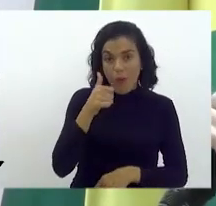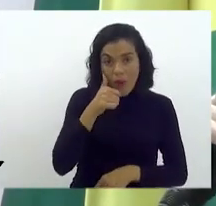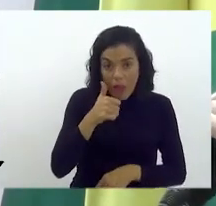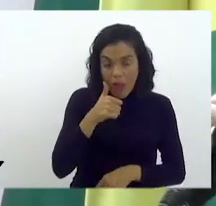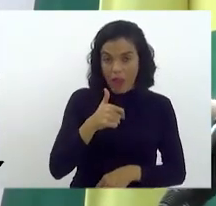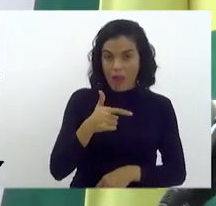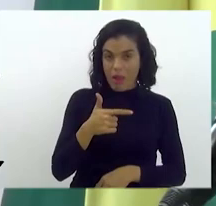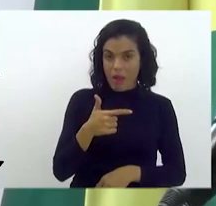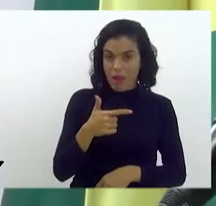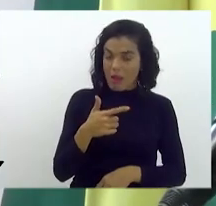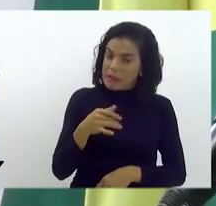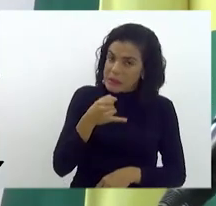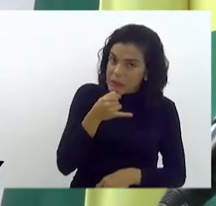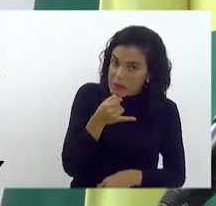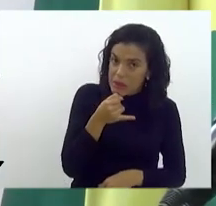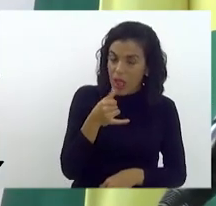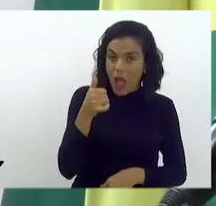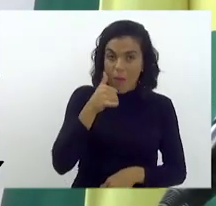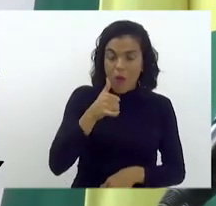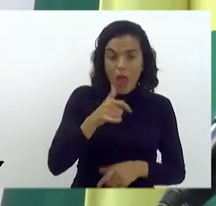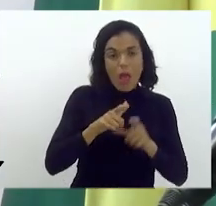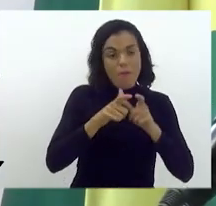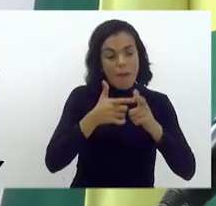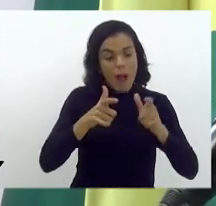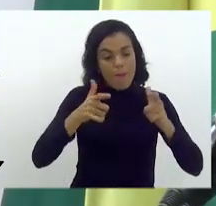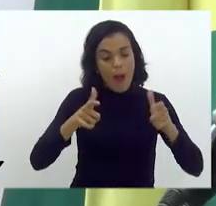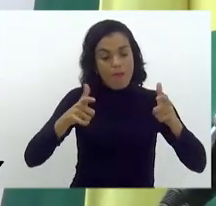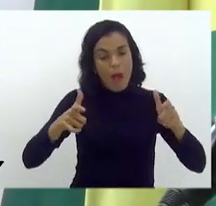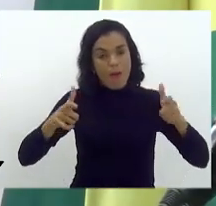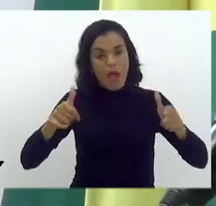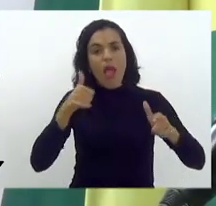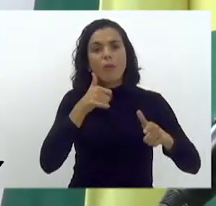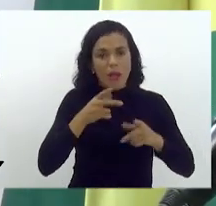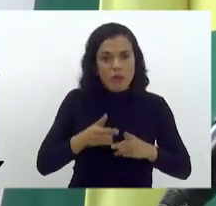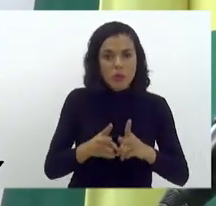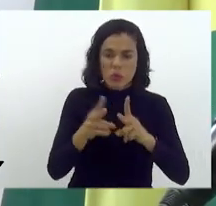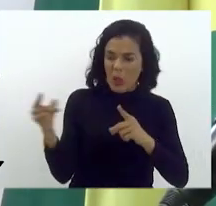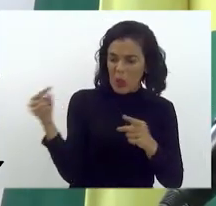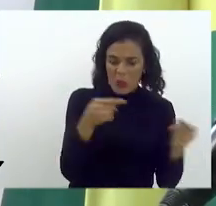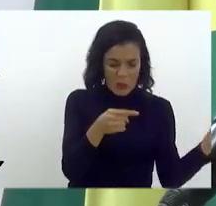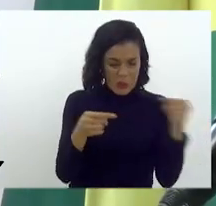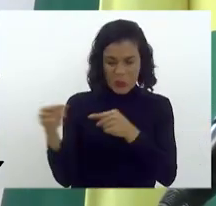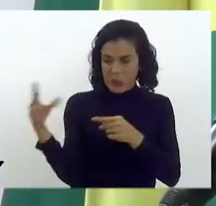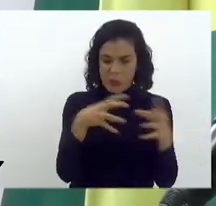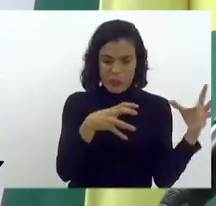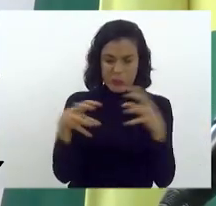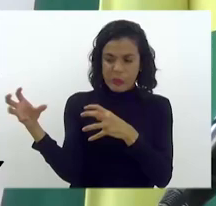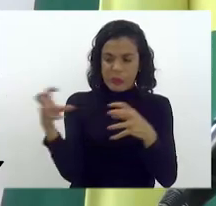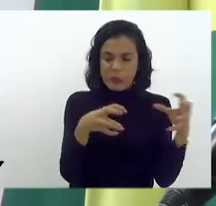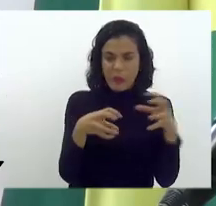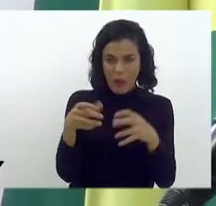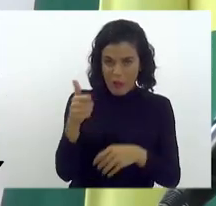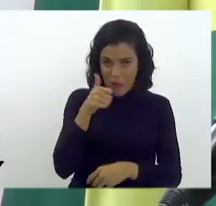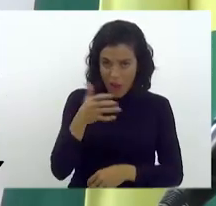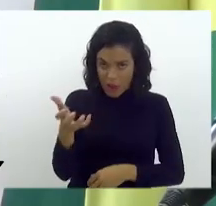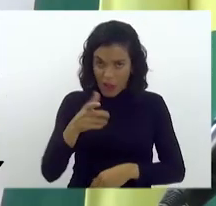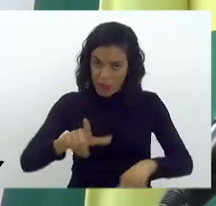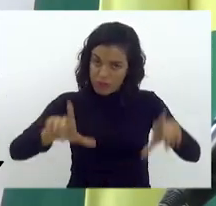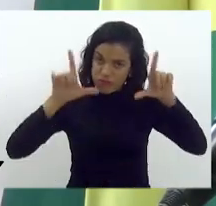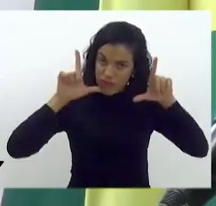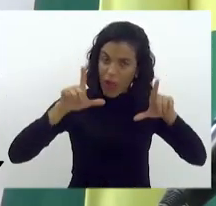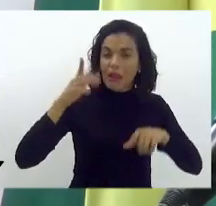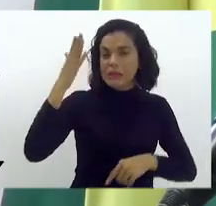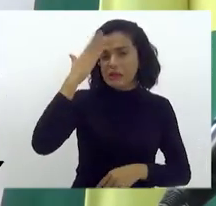porque o caso de mulheres vem aumentando e as mulheres continuam se atacando se a mulher ela quer se expor ela tem que saber tem